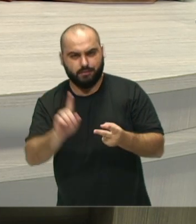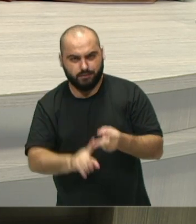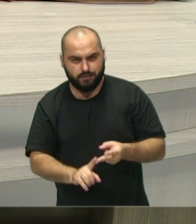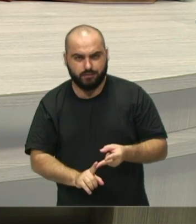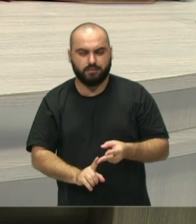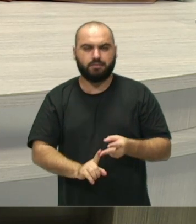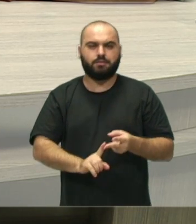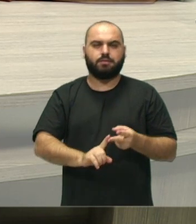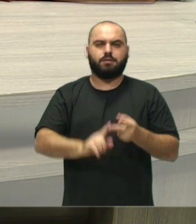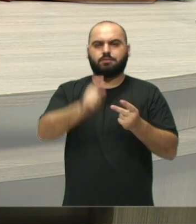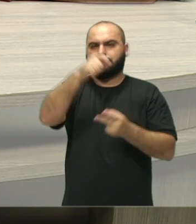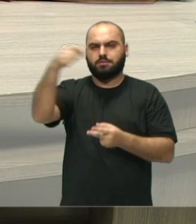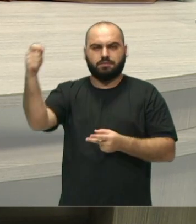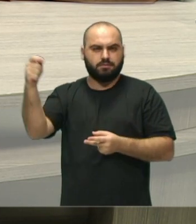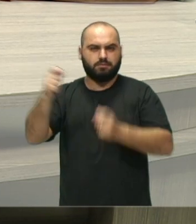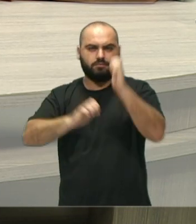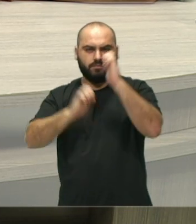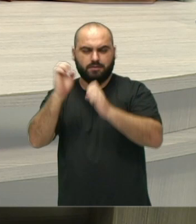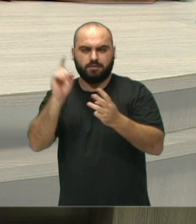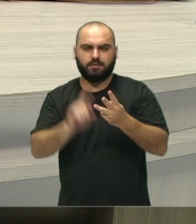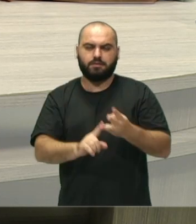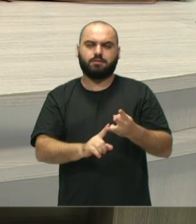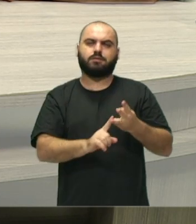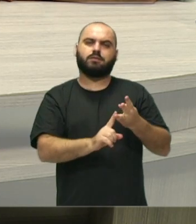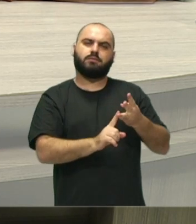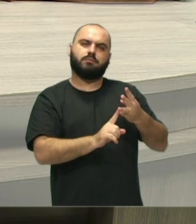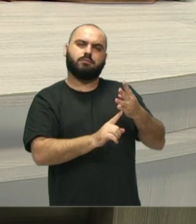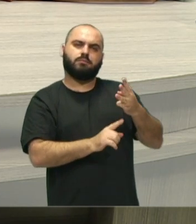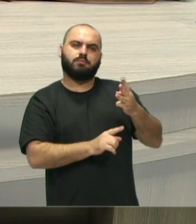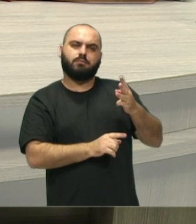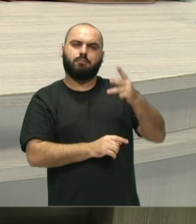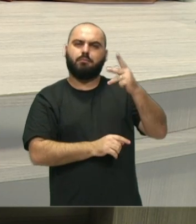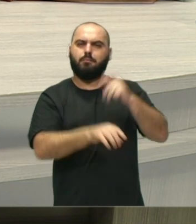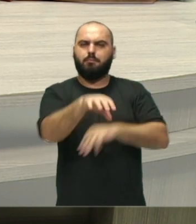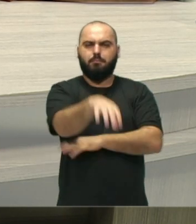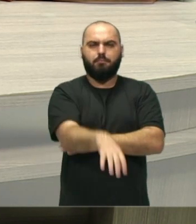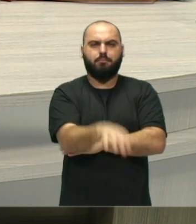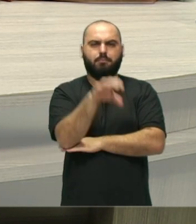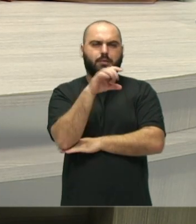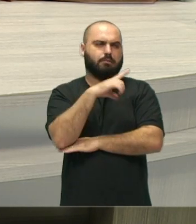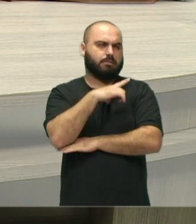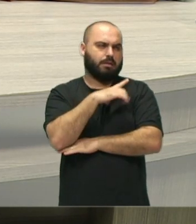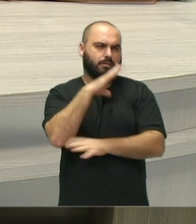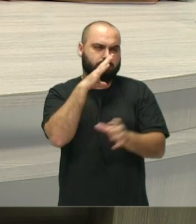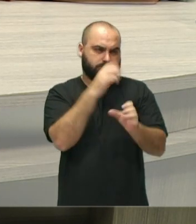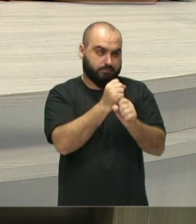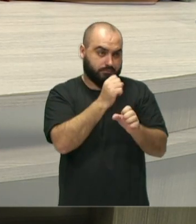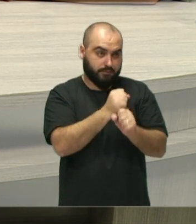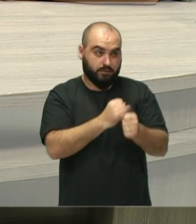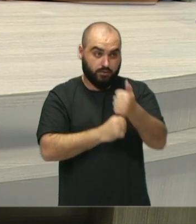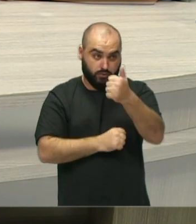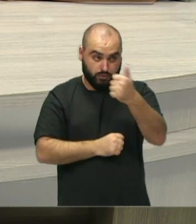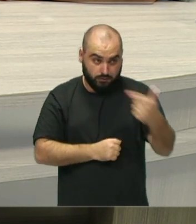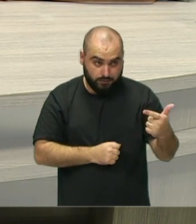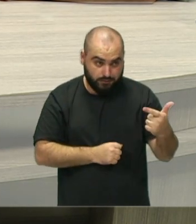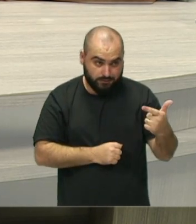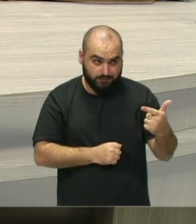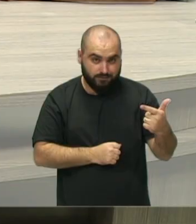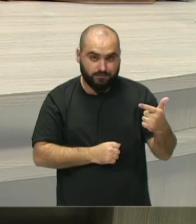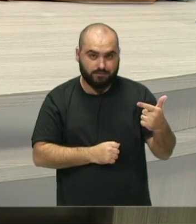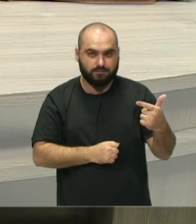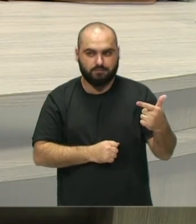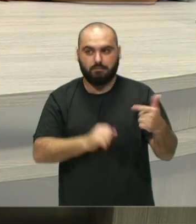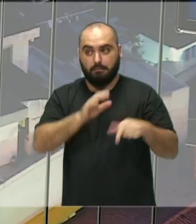a Associação Empresarial, Foro Metropolitano, Porto, bom, são 12, né? É uma infinidade além da Câmara